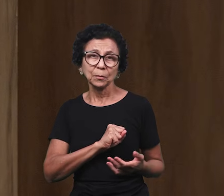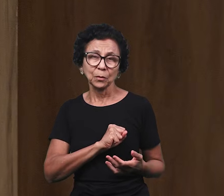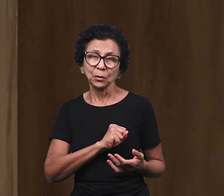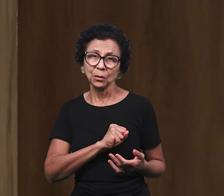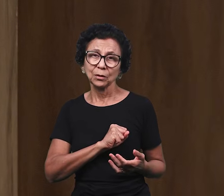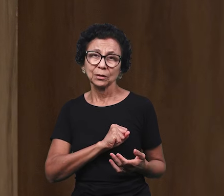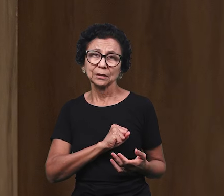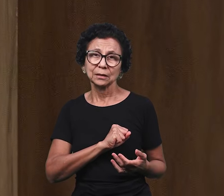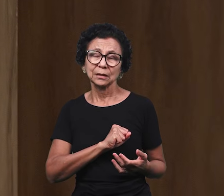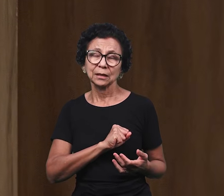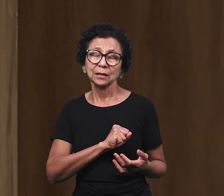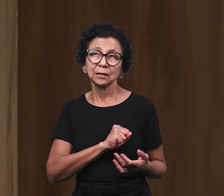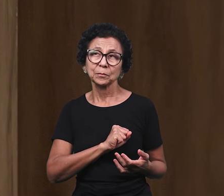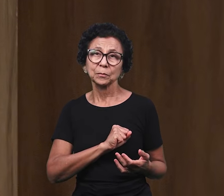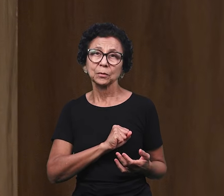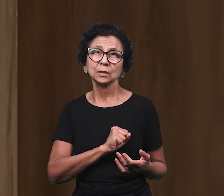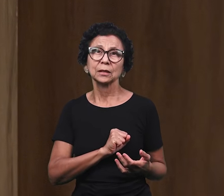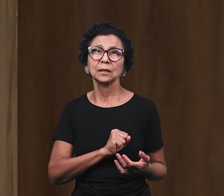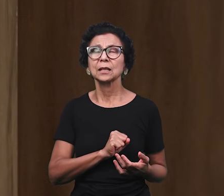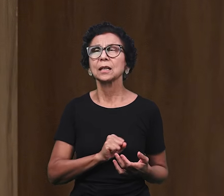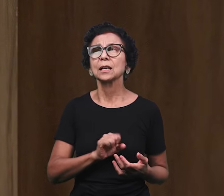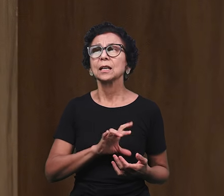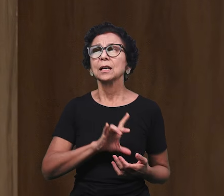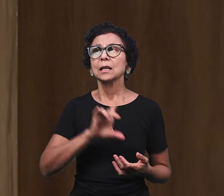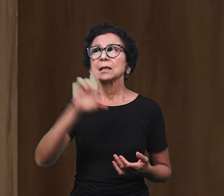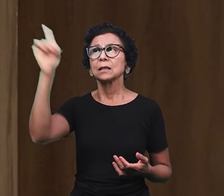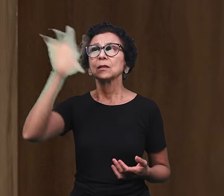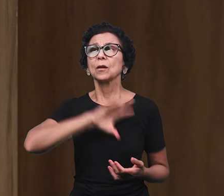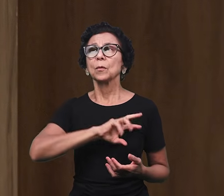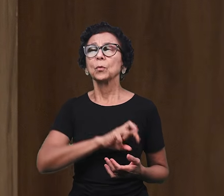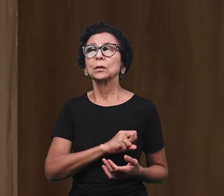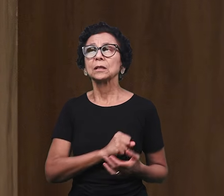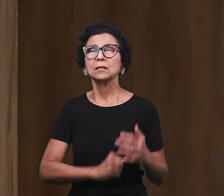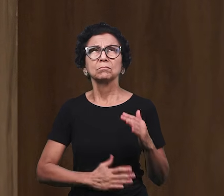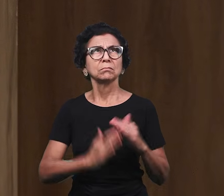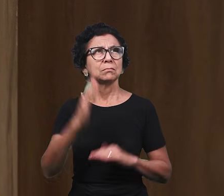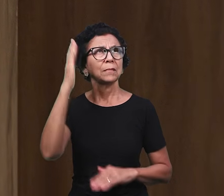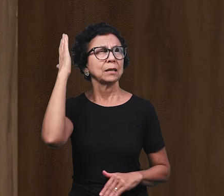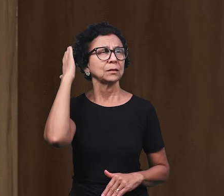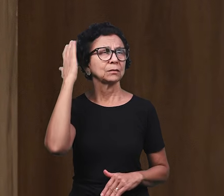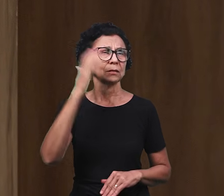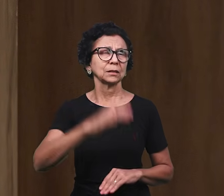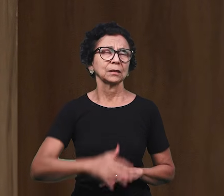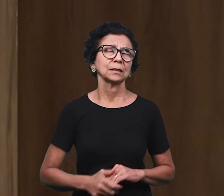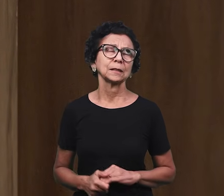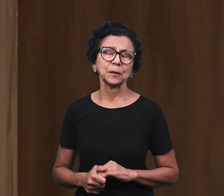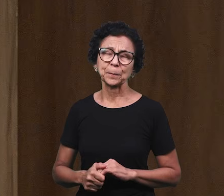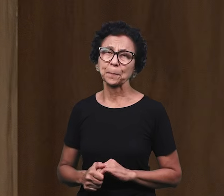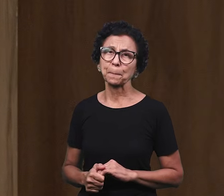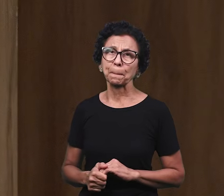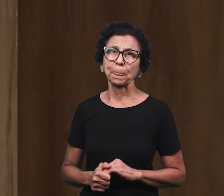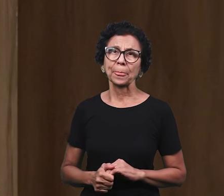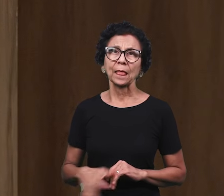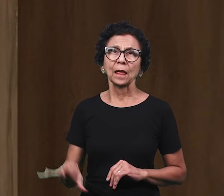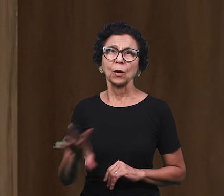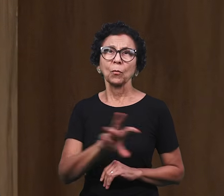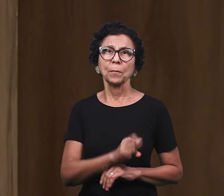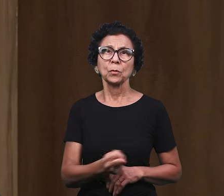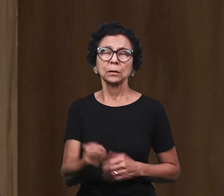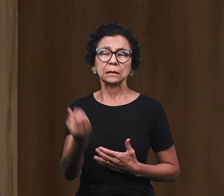isso. É um amor que nos envolve, é um amor que entra em nossas